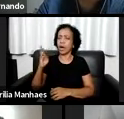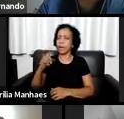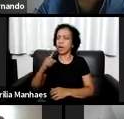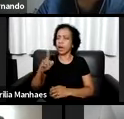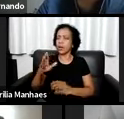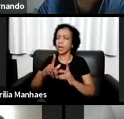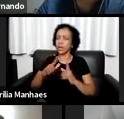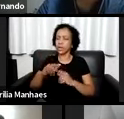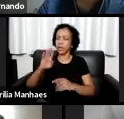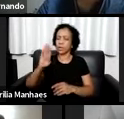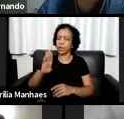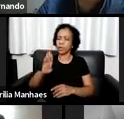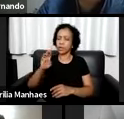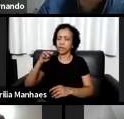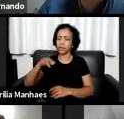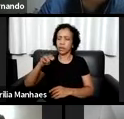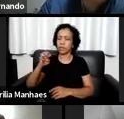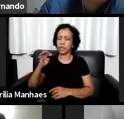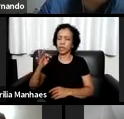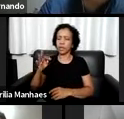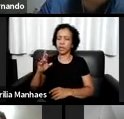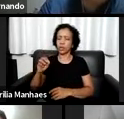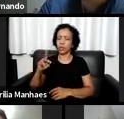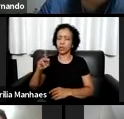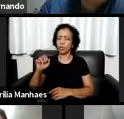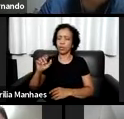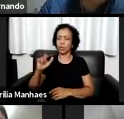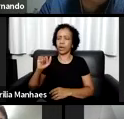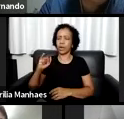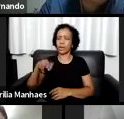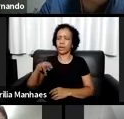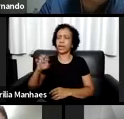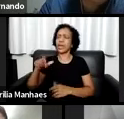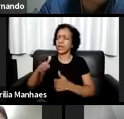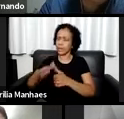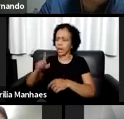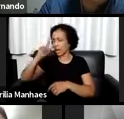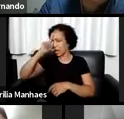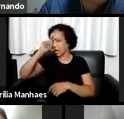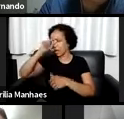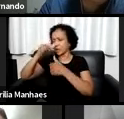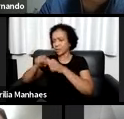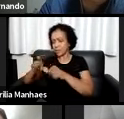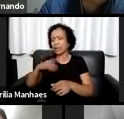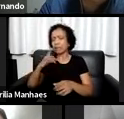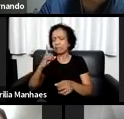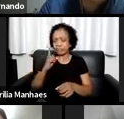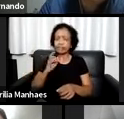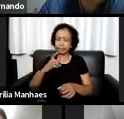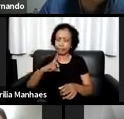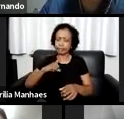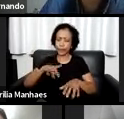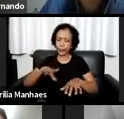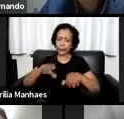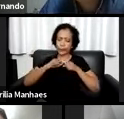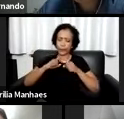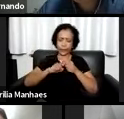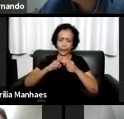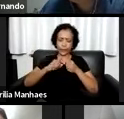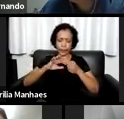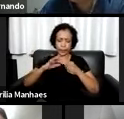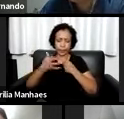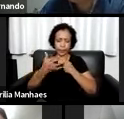também o seu administrador, o irmão Neto, que estão hospitalizados, que estão diagnosticados, que estão em isolamento, mas